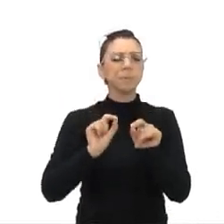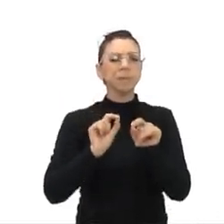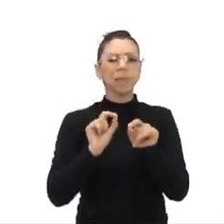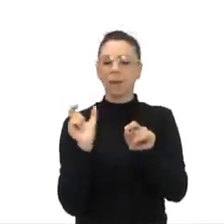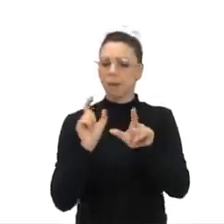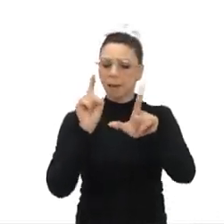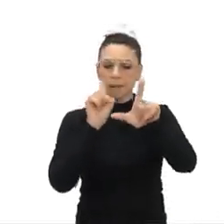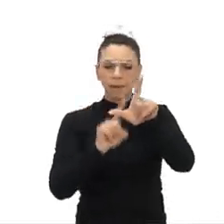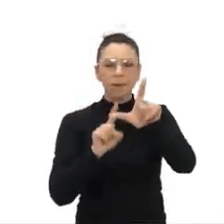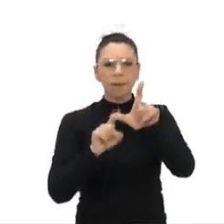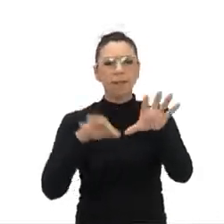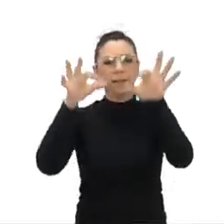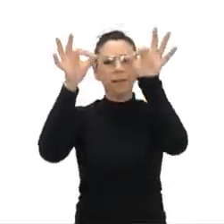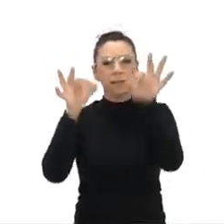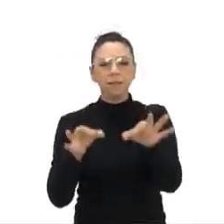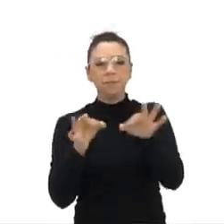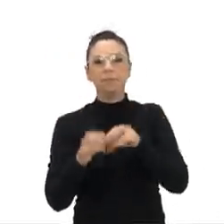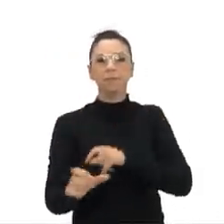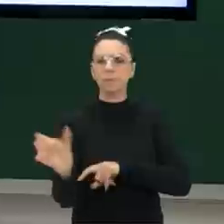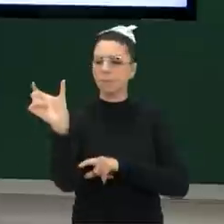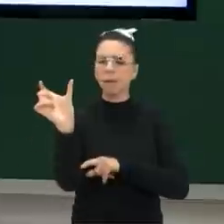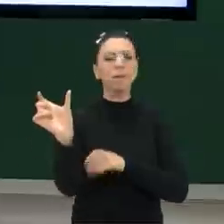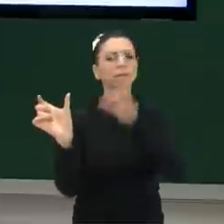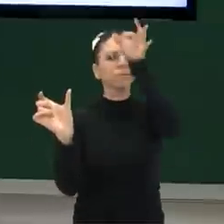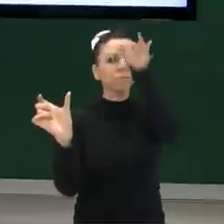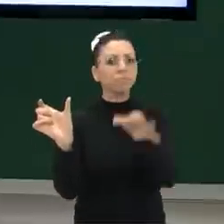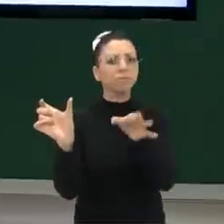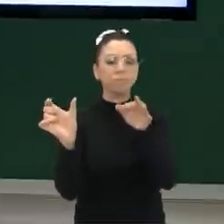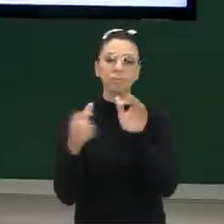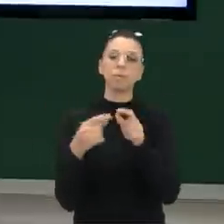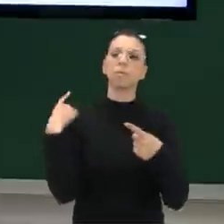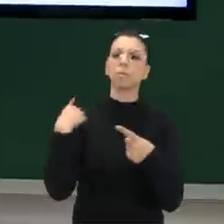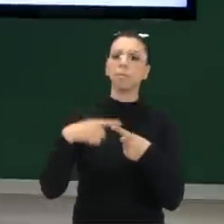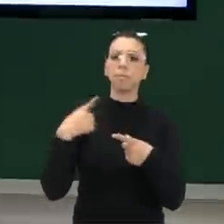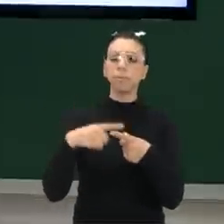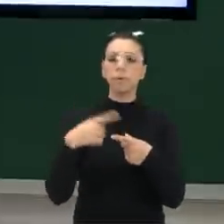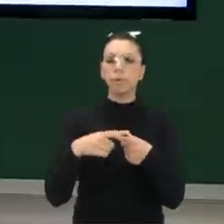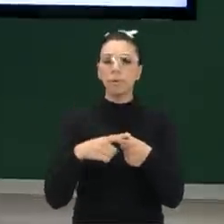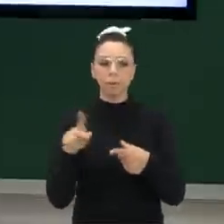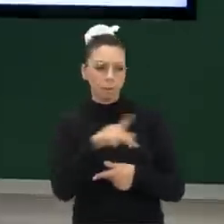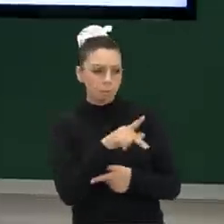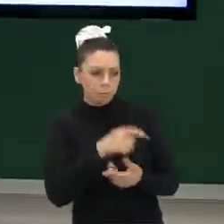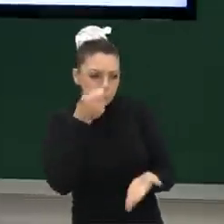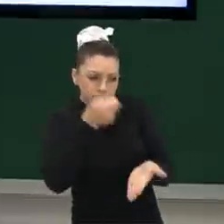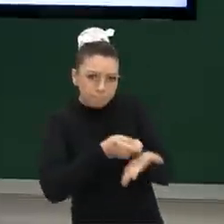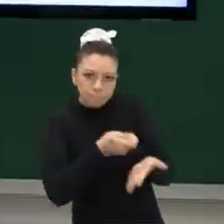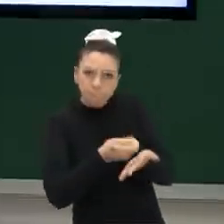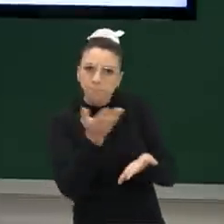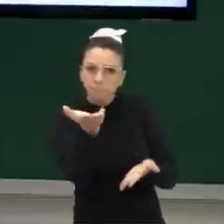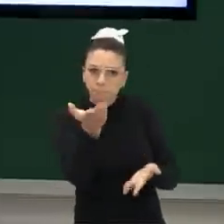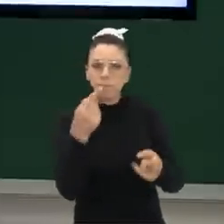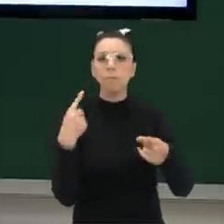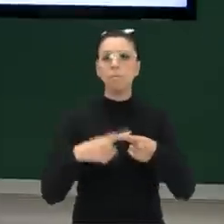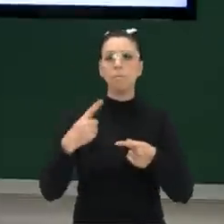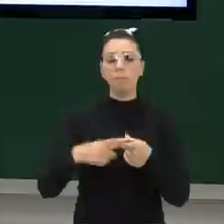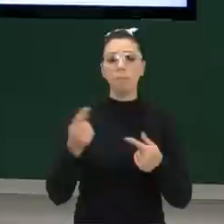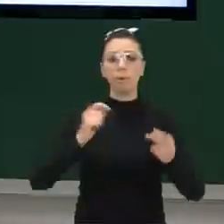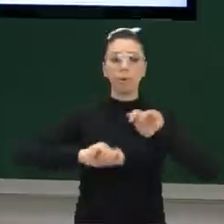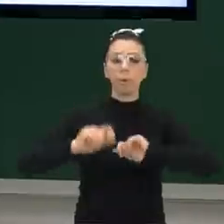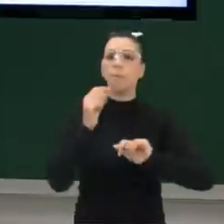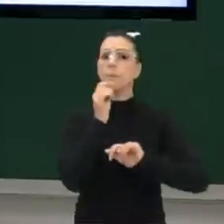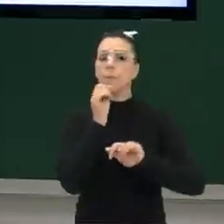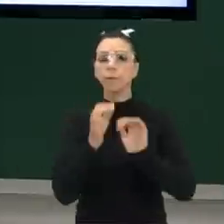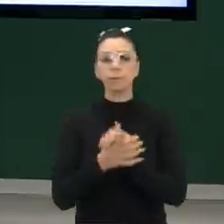certinhas, se a palavrinha está escrita aí corretamente? Por que que a teacher fica cobrando isso de vocês? Porque na hora de fazer